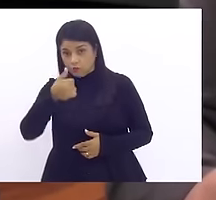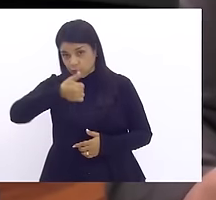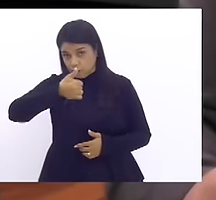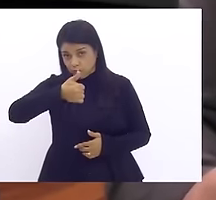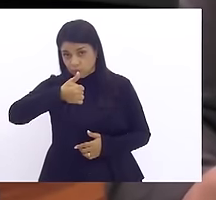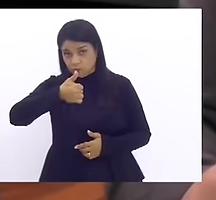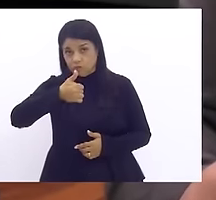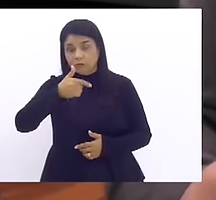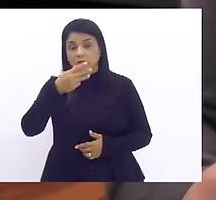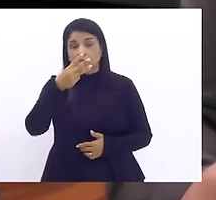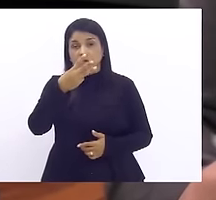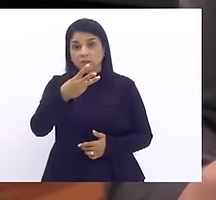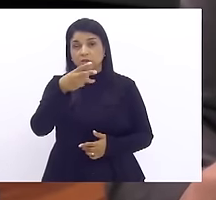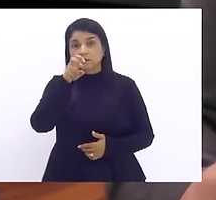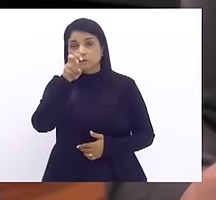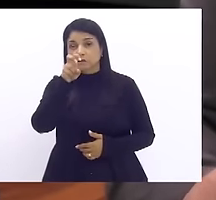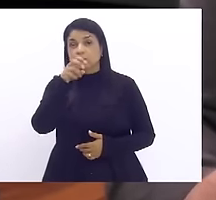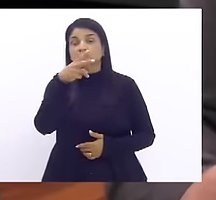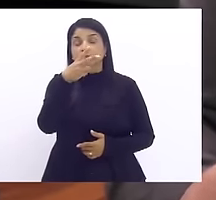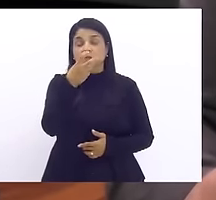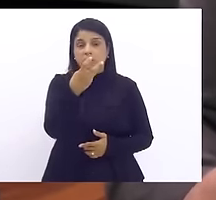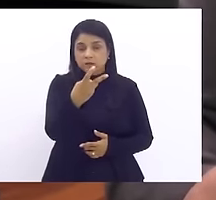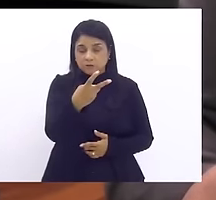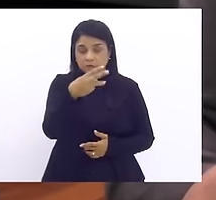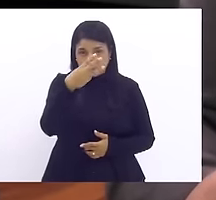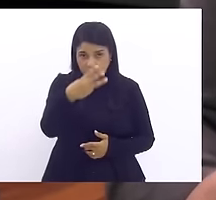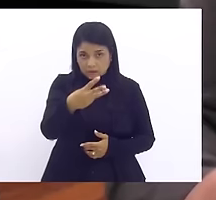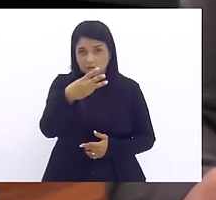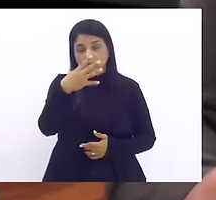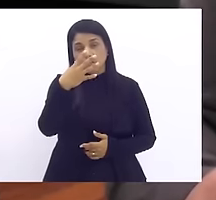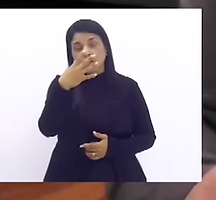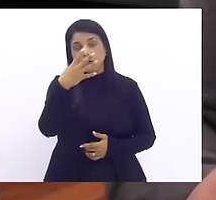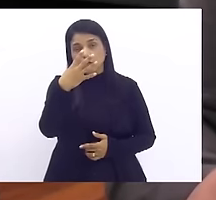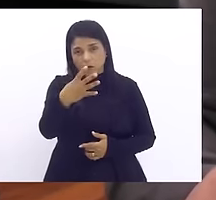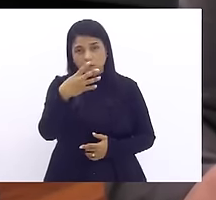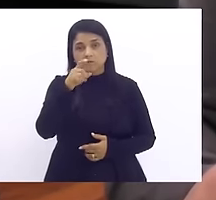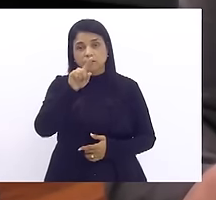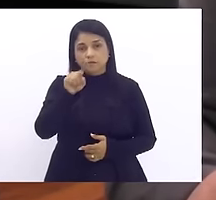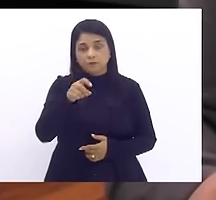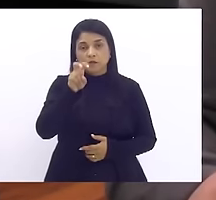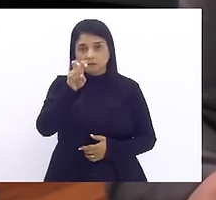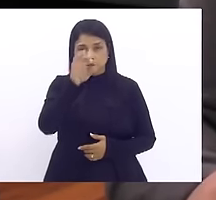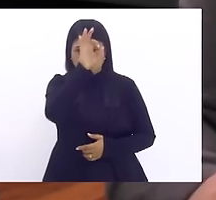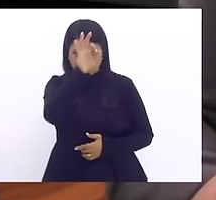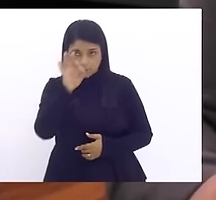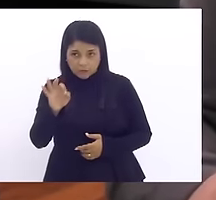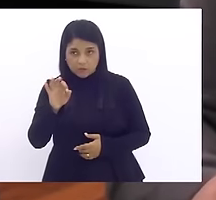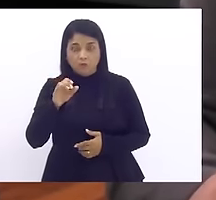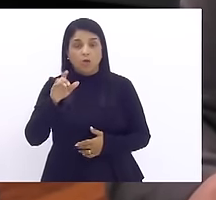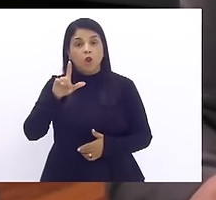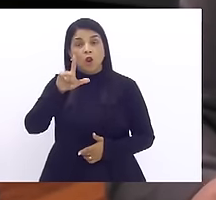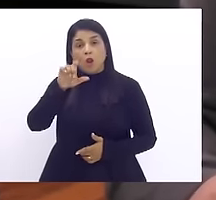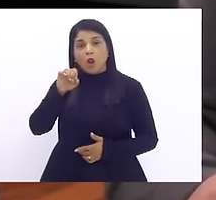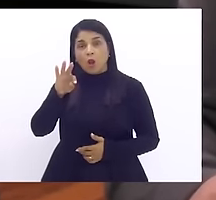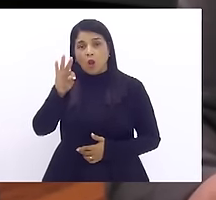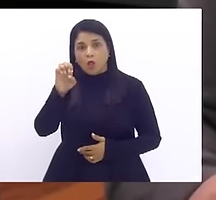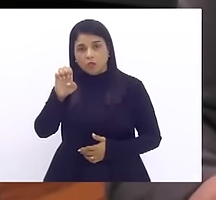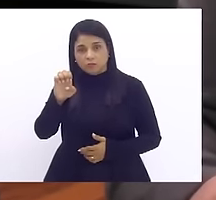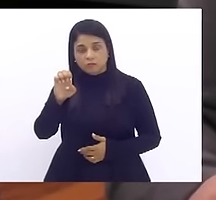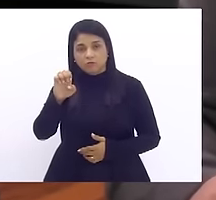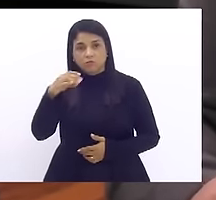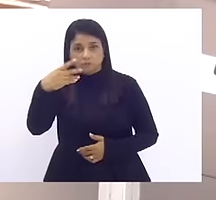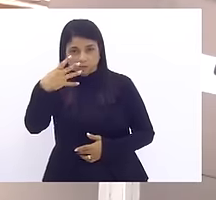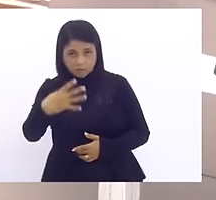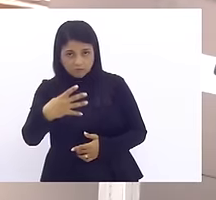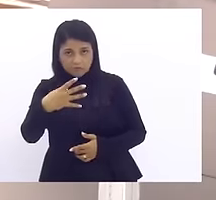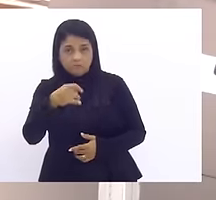Gonçalo 35 34,15%, se for Lote 4 que é a região Sul Fluminense 40% Senhor